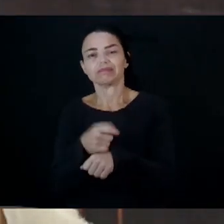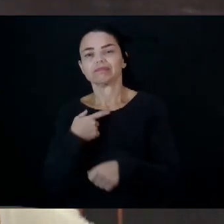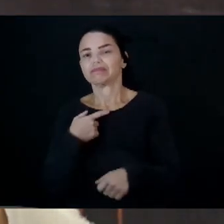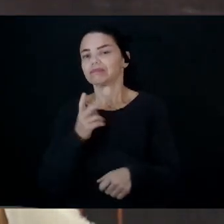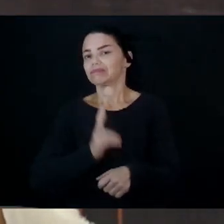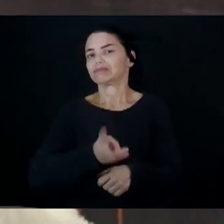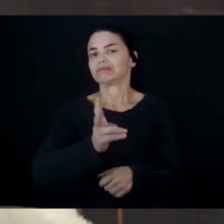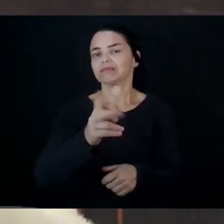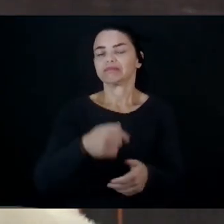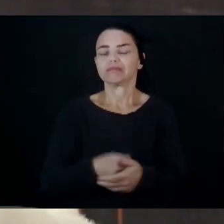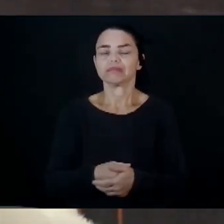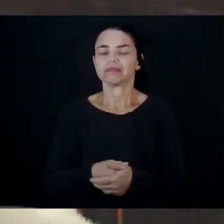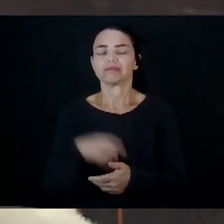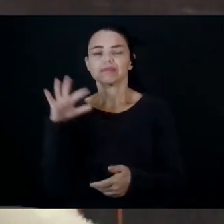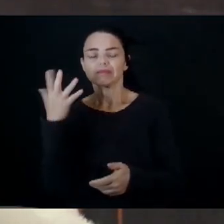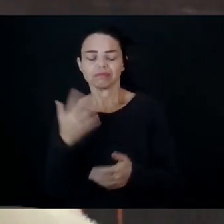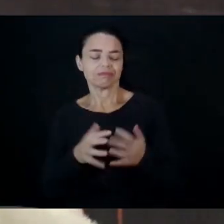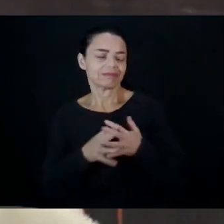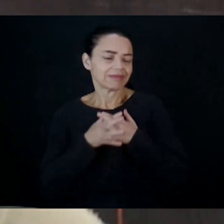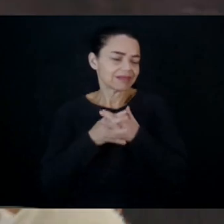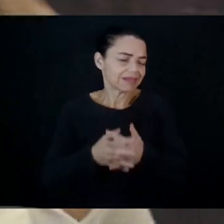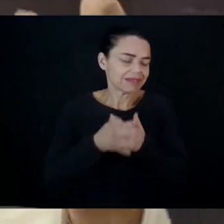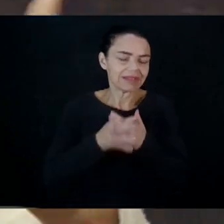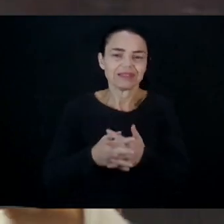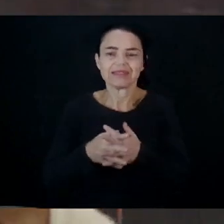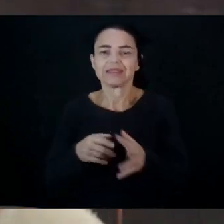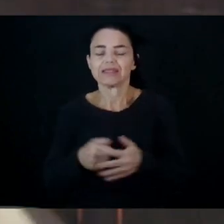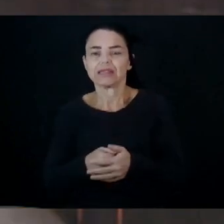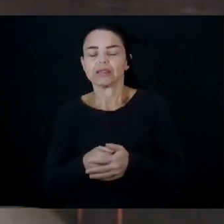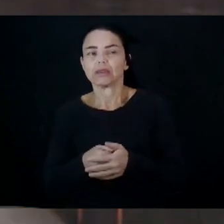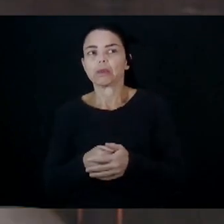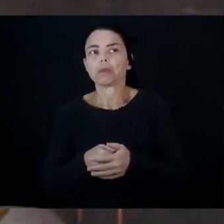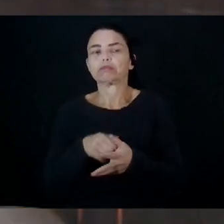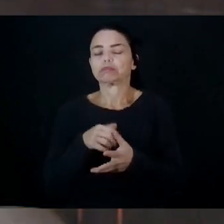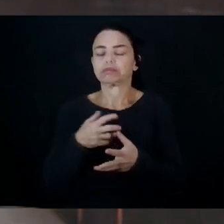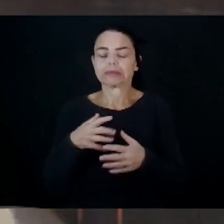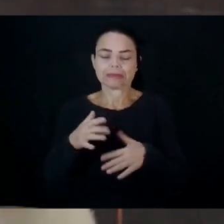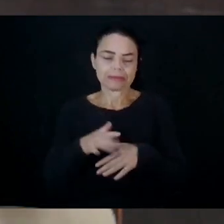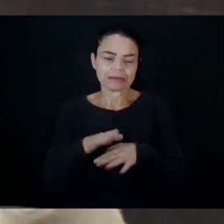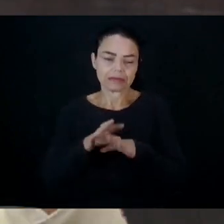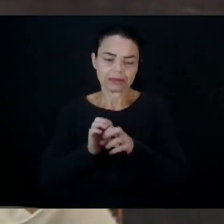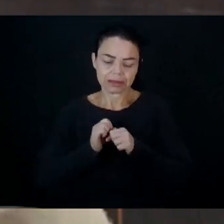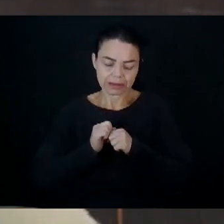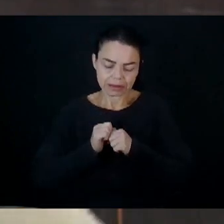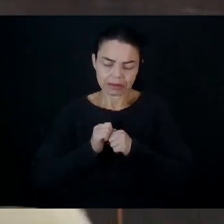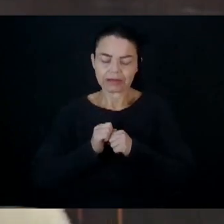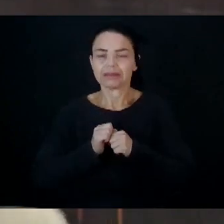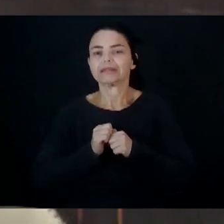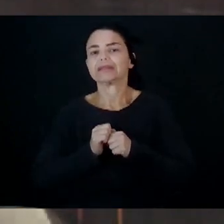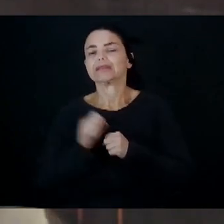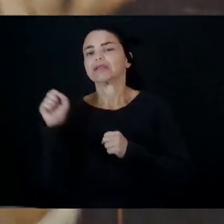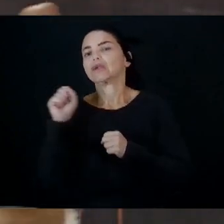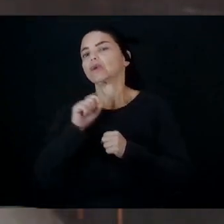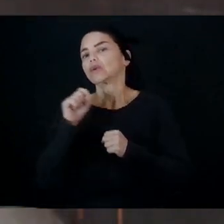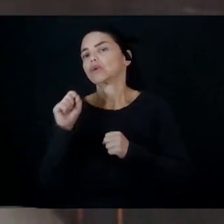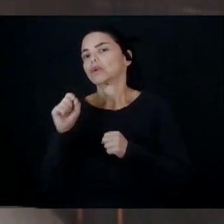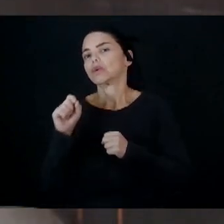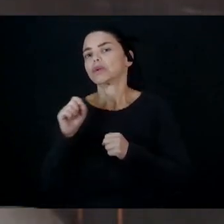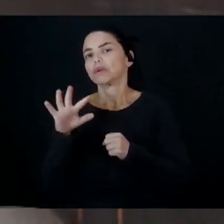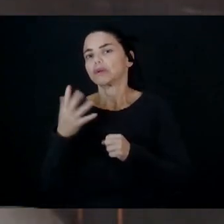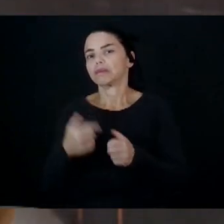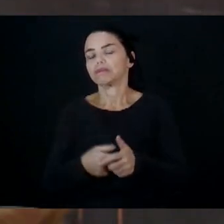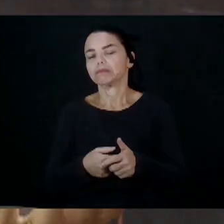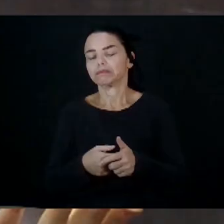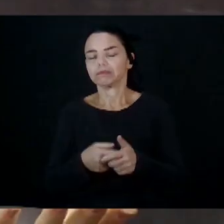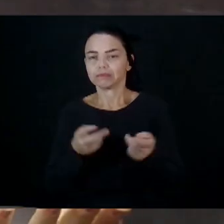comigo? Será que eu estou num processo degenerativo, uma doença assim? Ou eu estou, o que está acontecendo? Então, hoje, olhar para isso